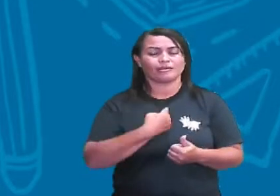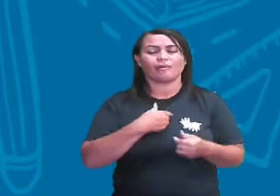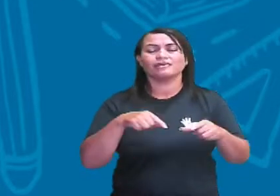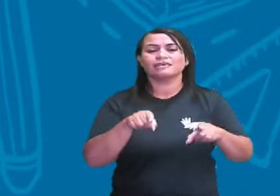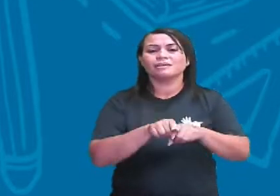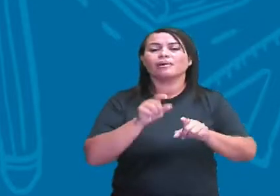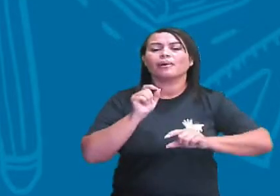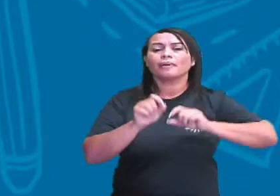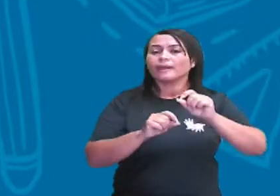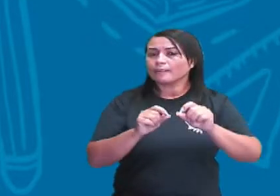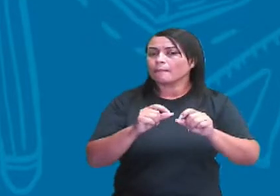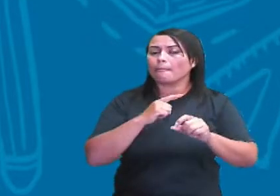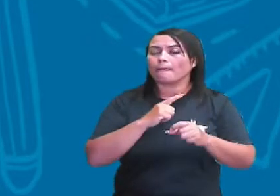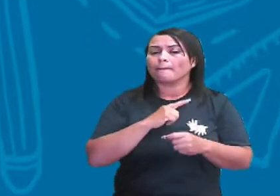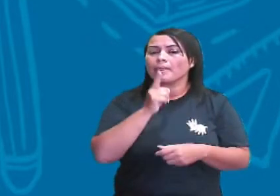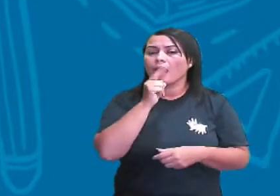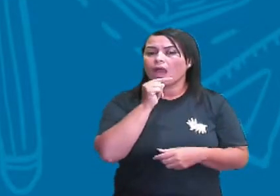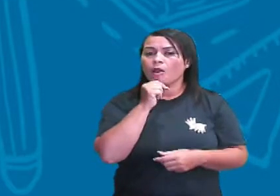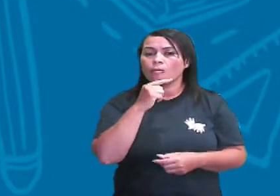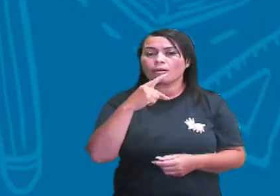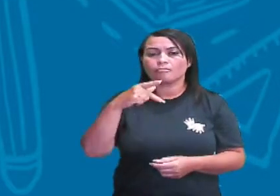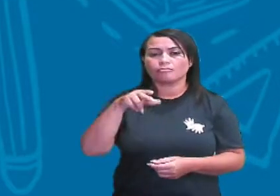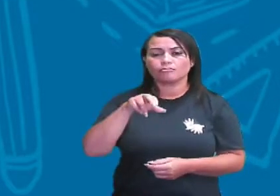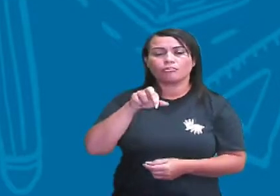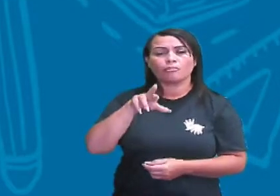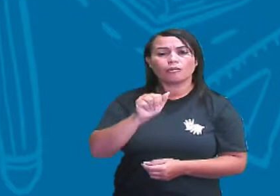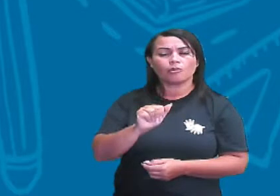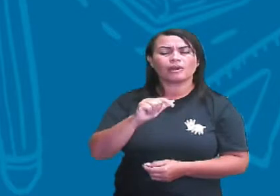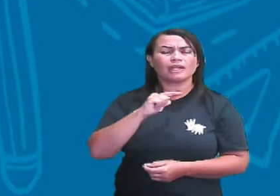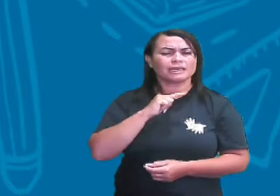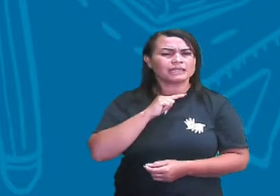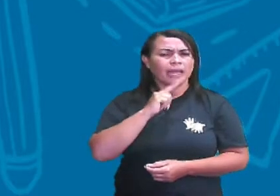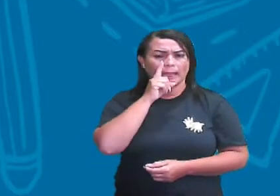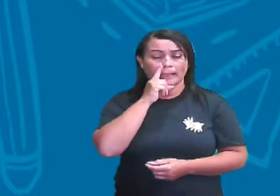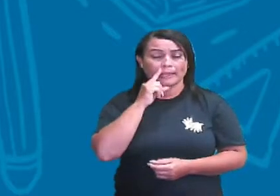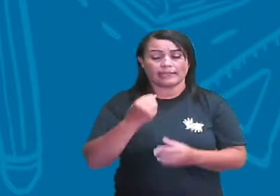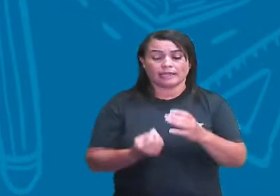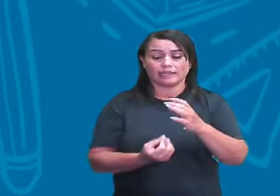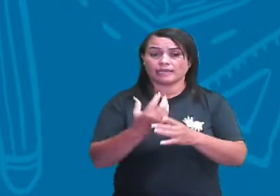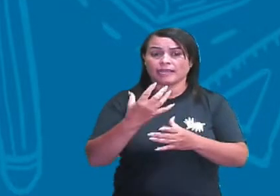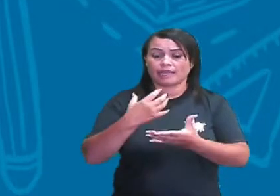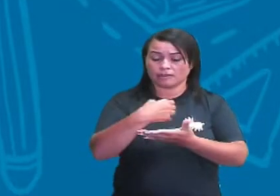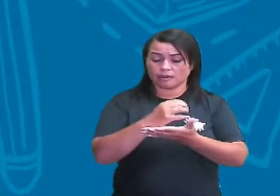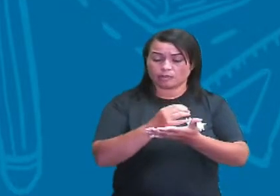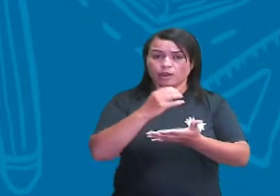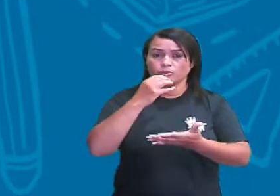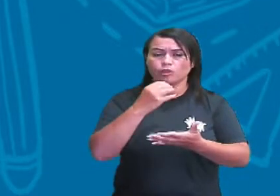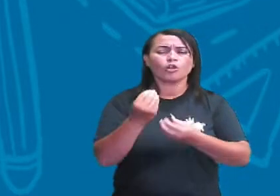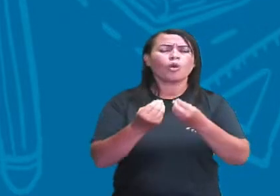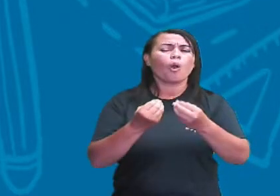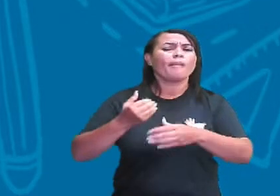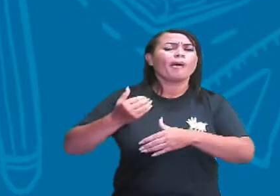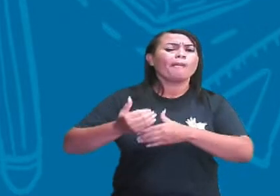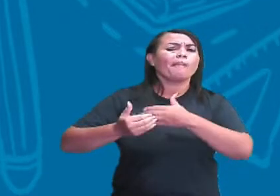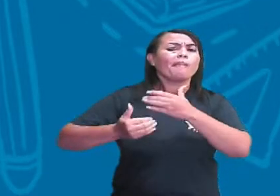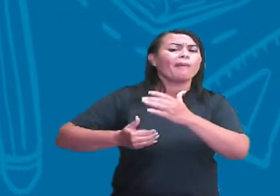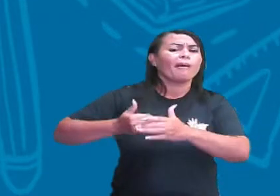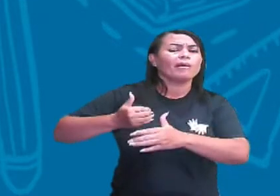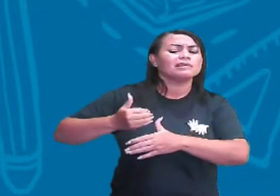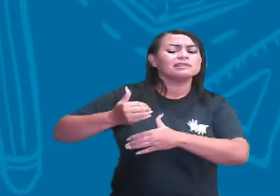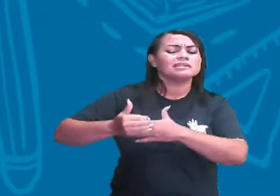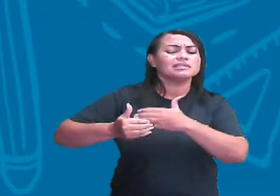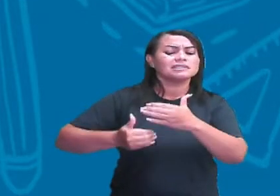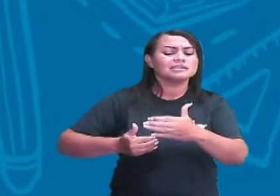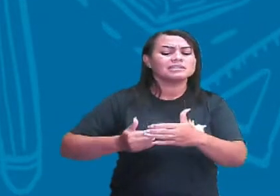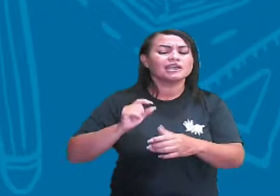Além disso, essa água pura que existe, que é criada em laboratório, ela é criada através de um processo